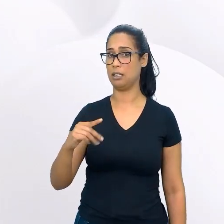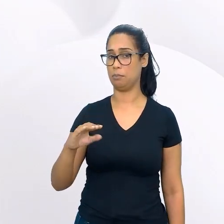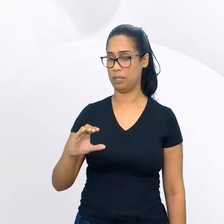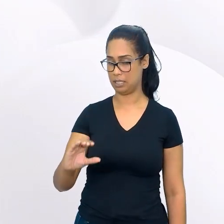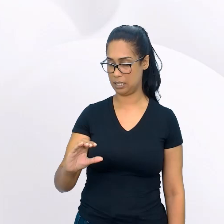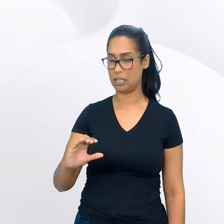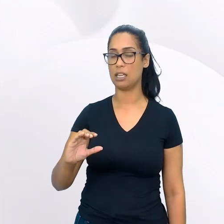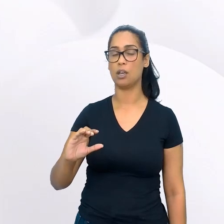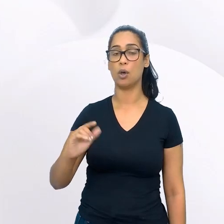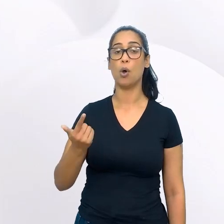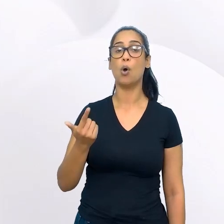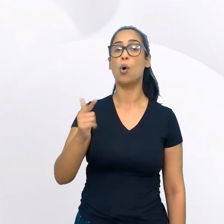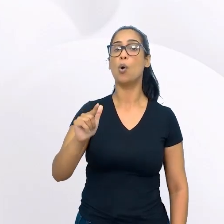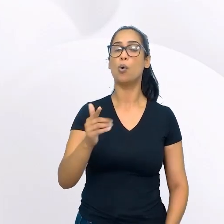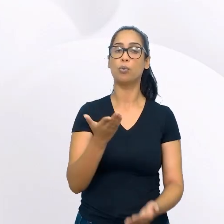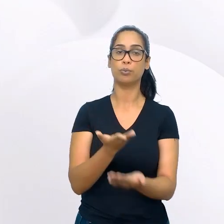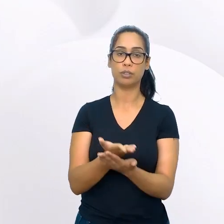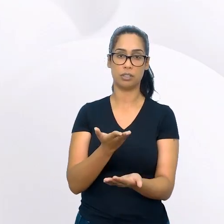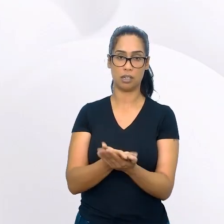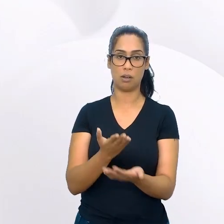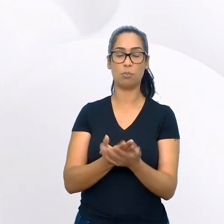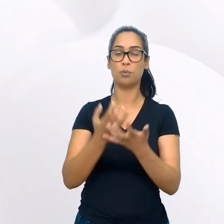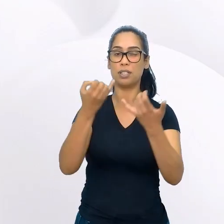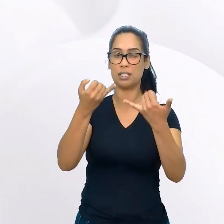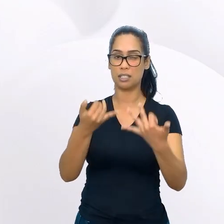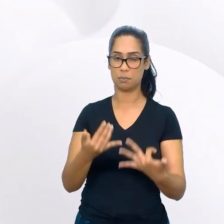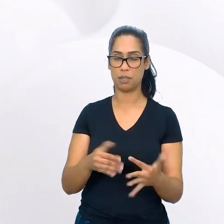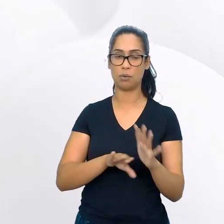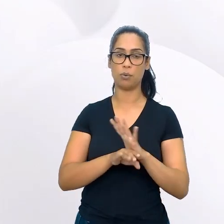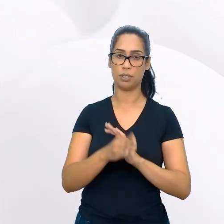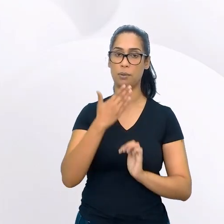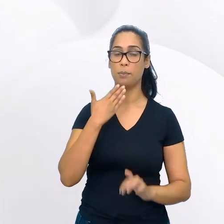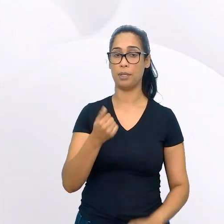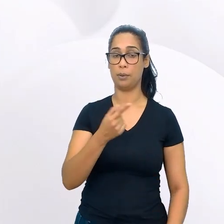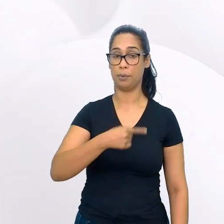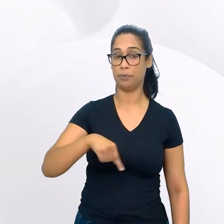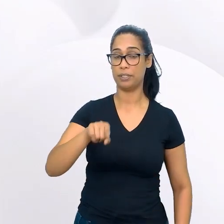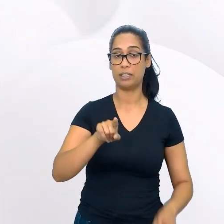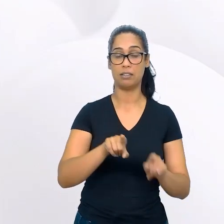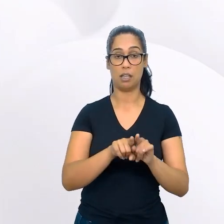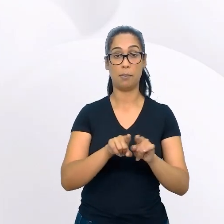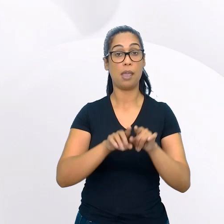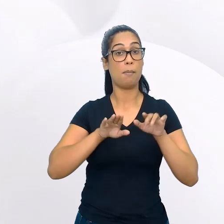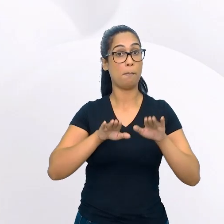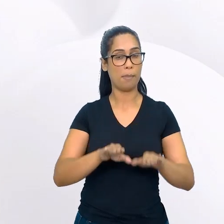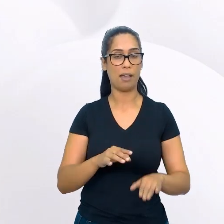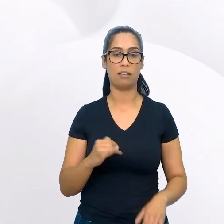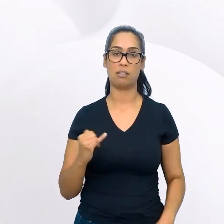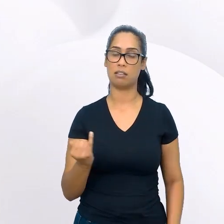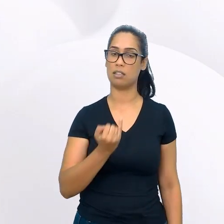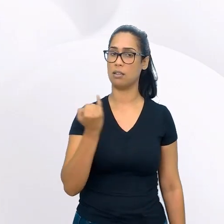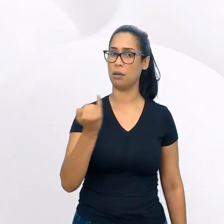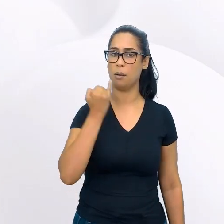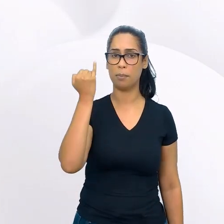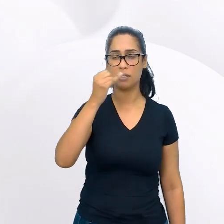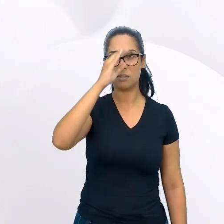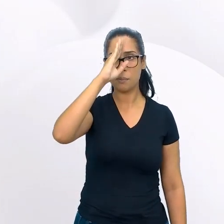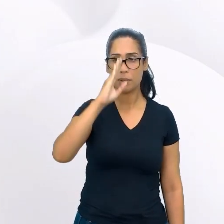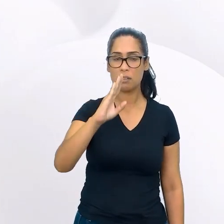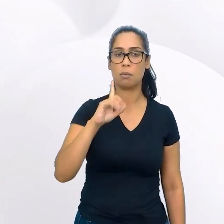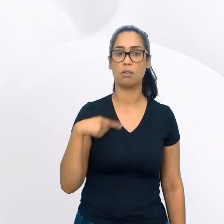então nós só vamos passar aqui ó bem rapidamente né mas são dimensões fundamentais para gente